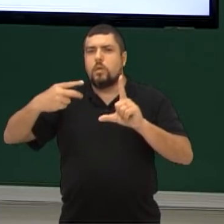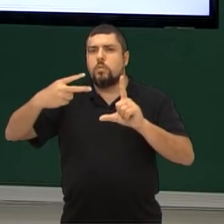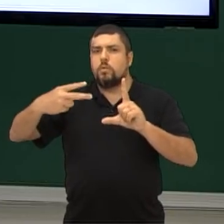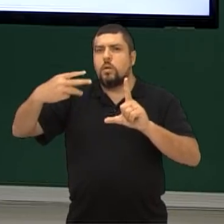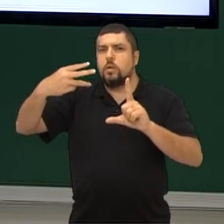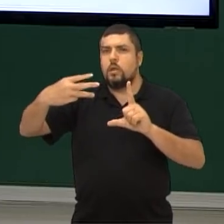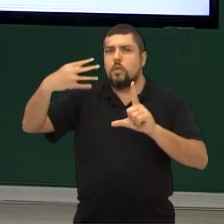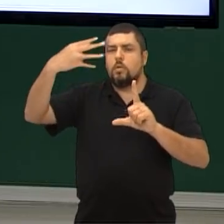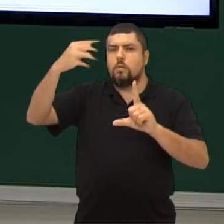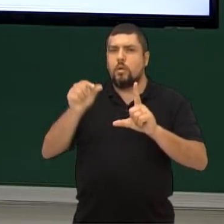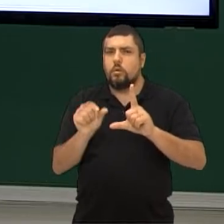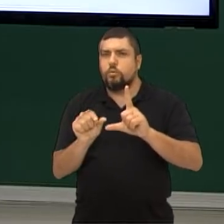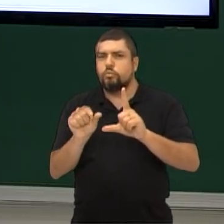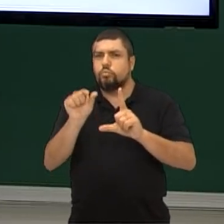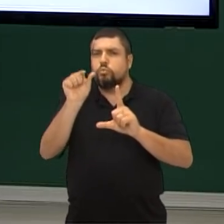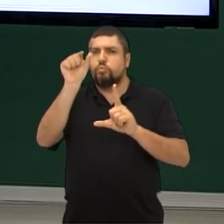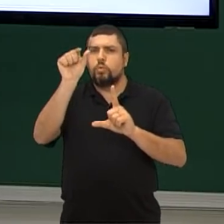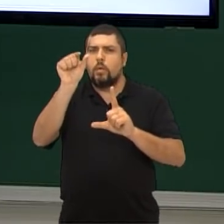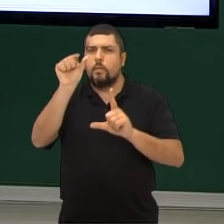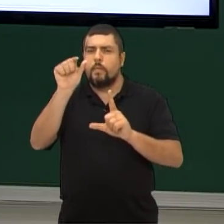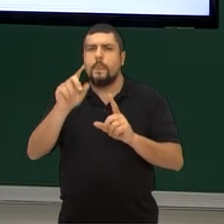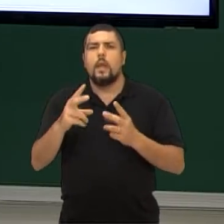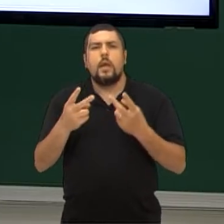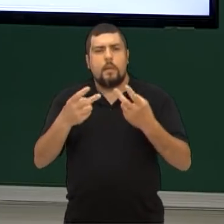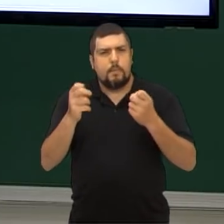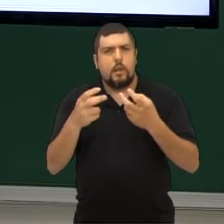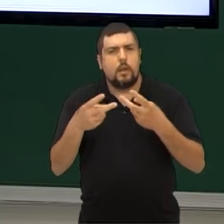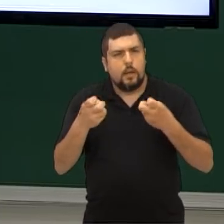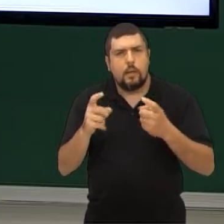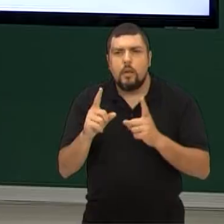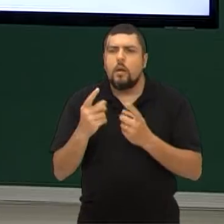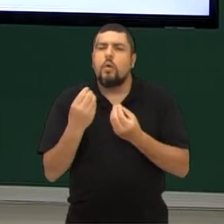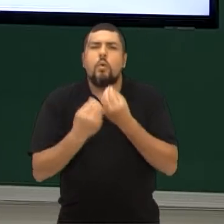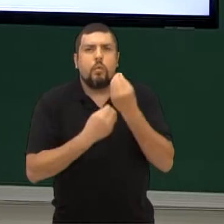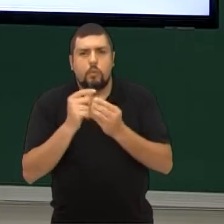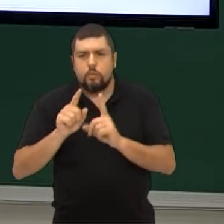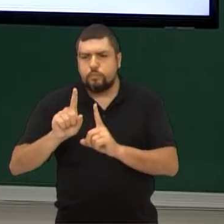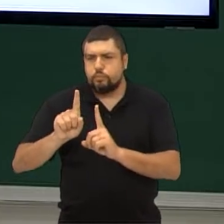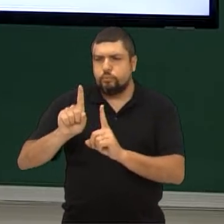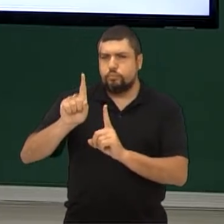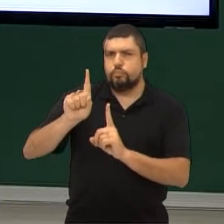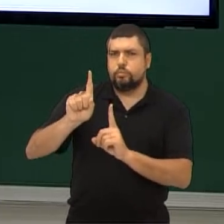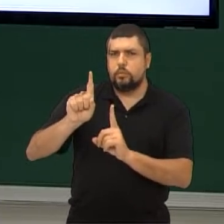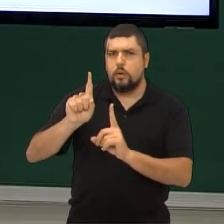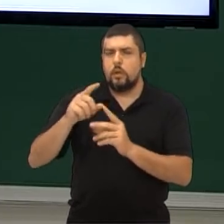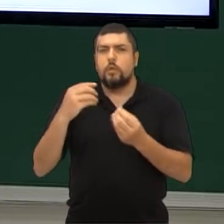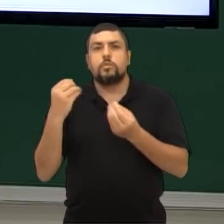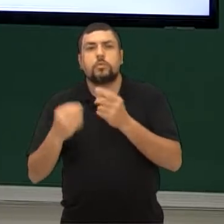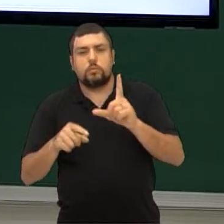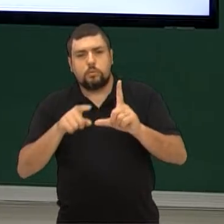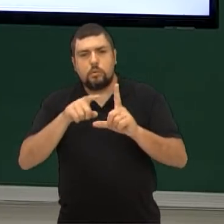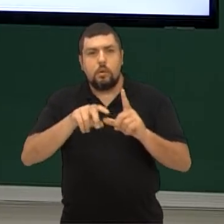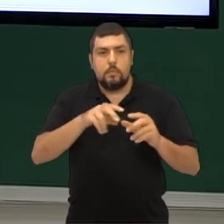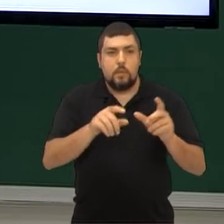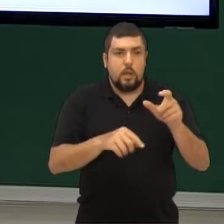3, 4 Copas. A gente distribui os dados, os valores, a quantidade de dados que a gente tem na nossa